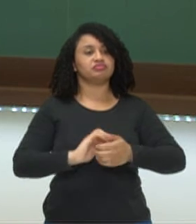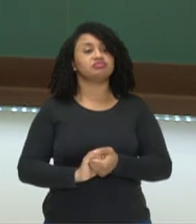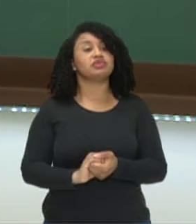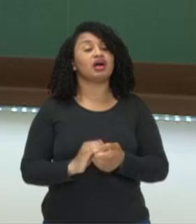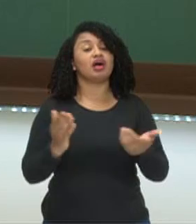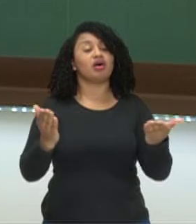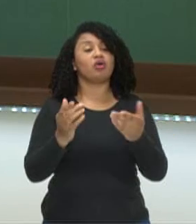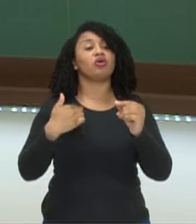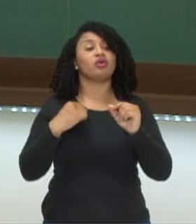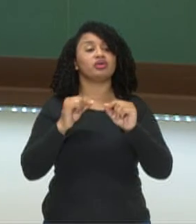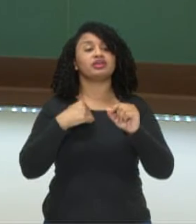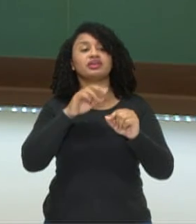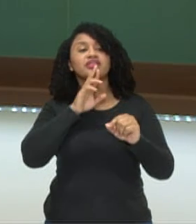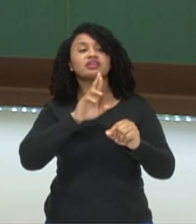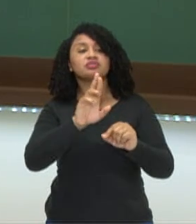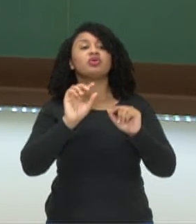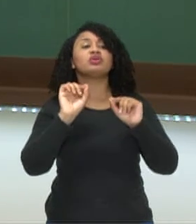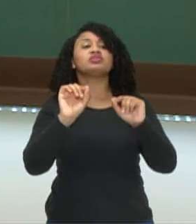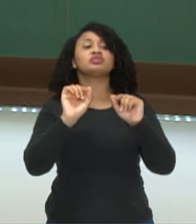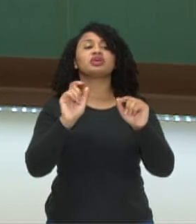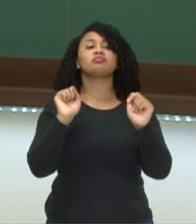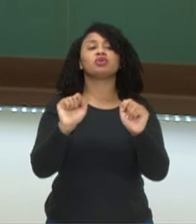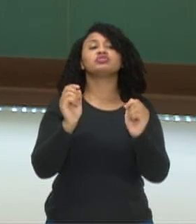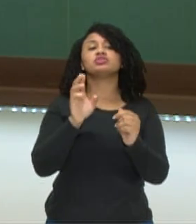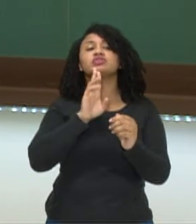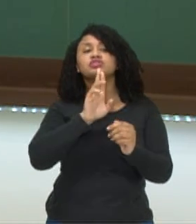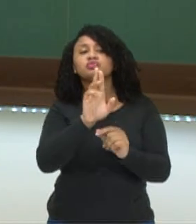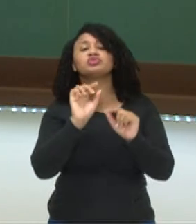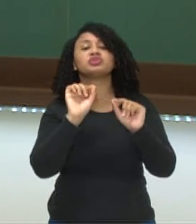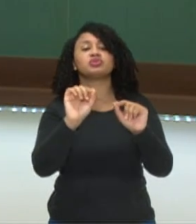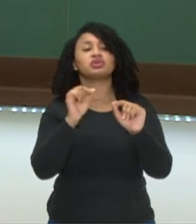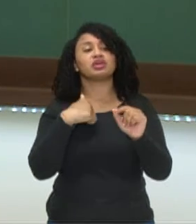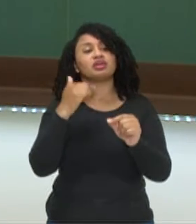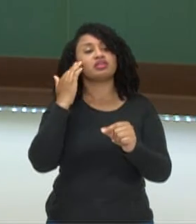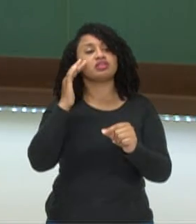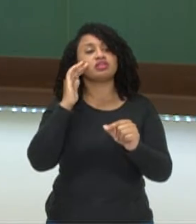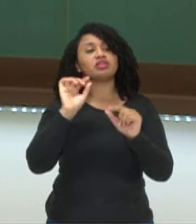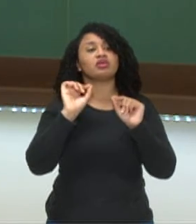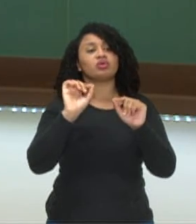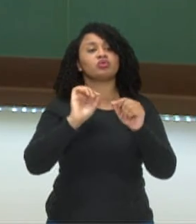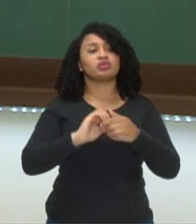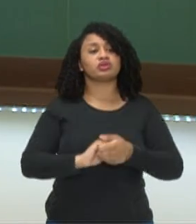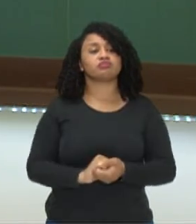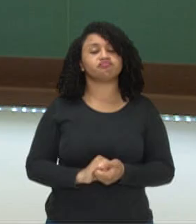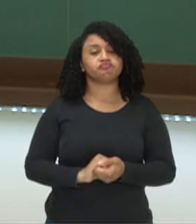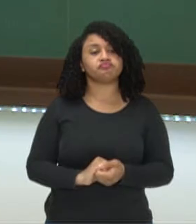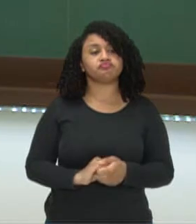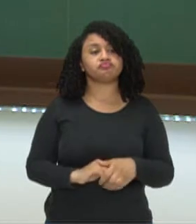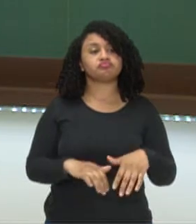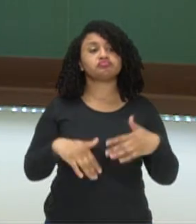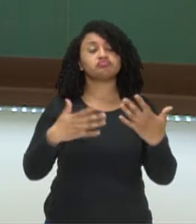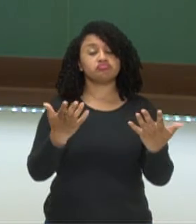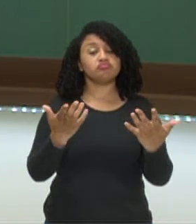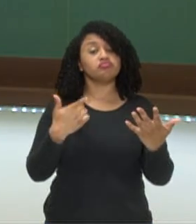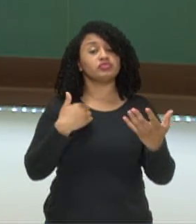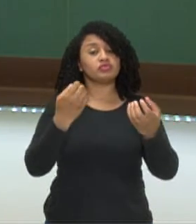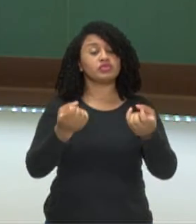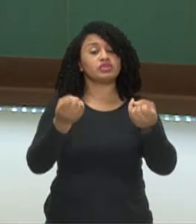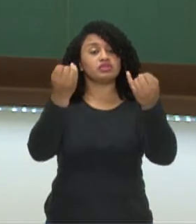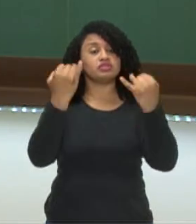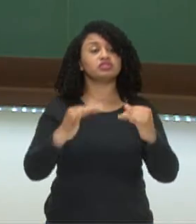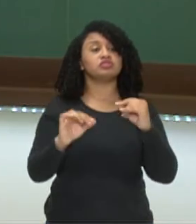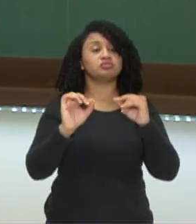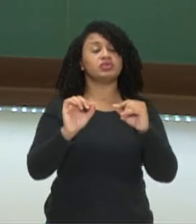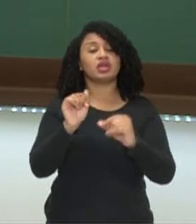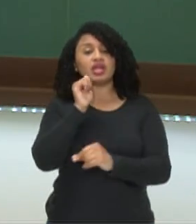Agora, na confecção da resposta, o que a gente pode inferir? Então, aqui, ó. Ele explica que